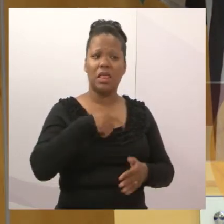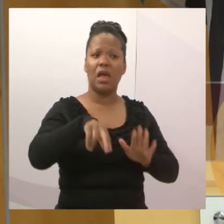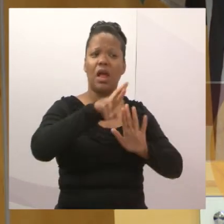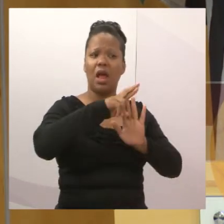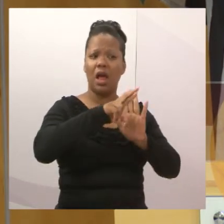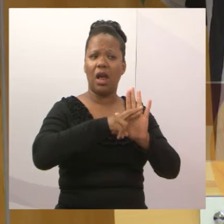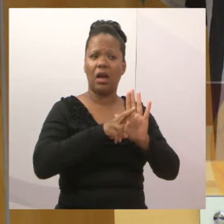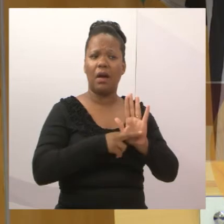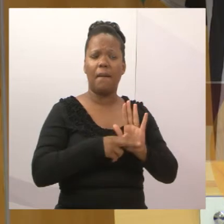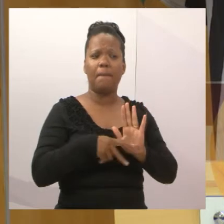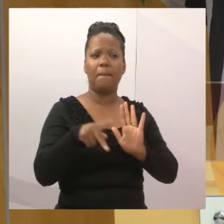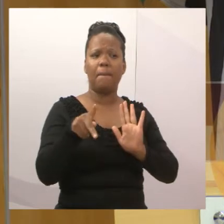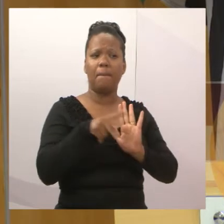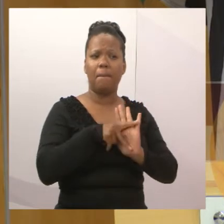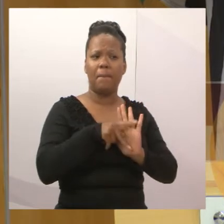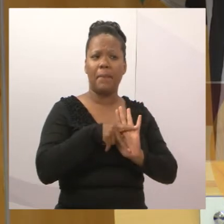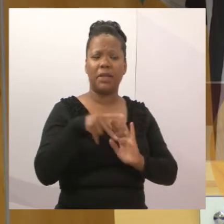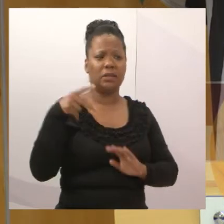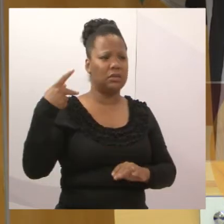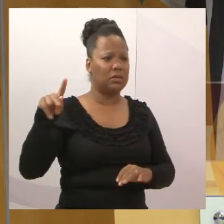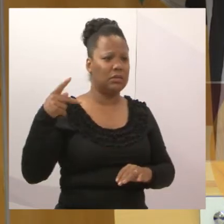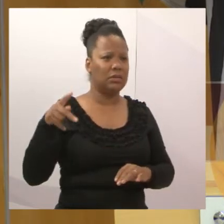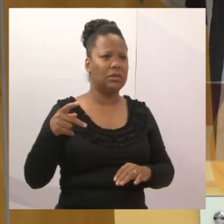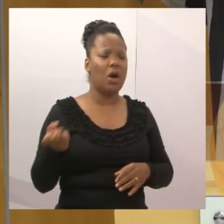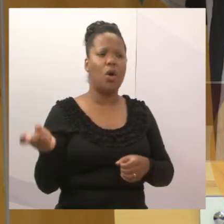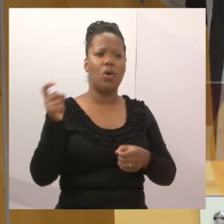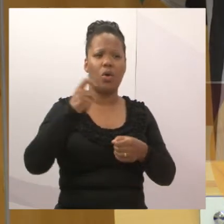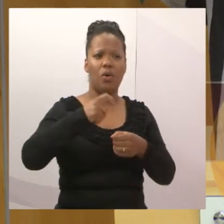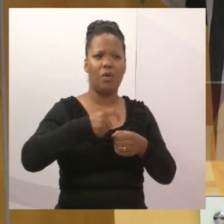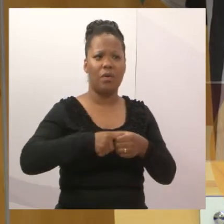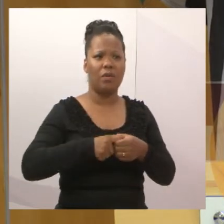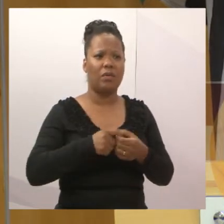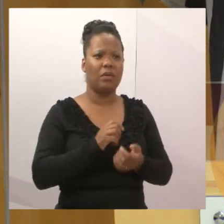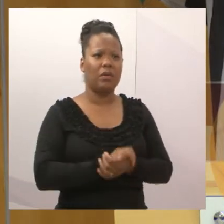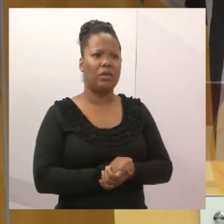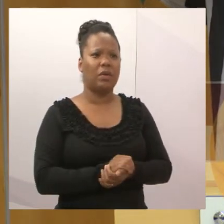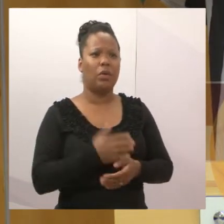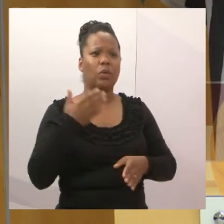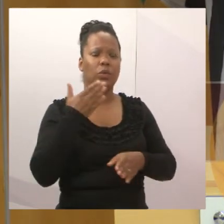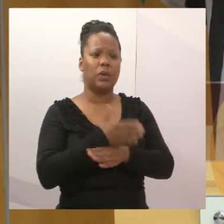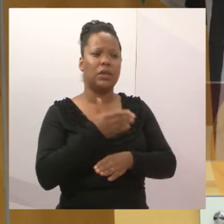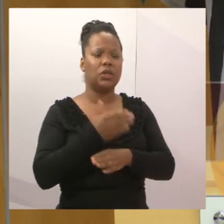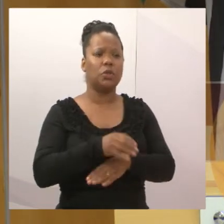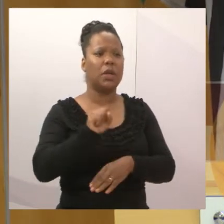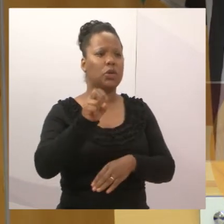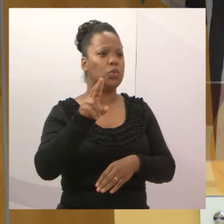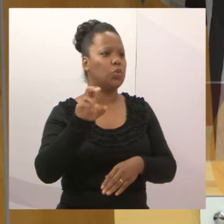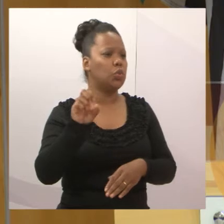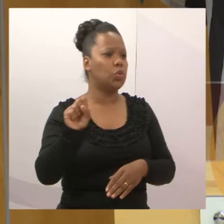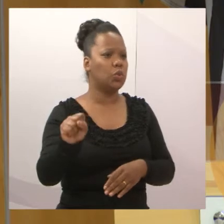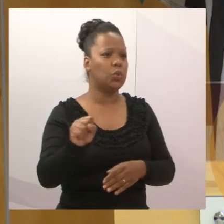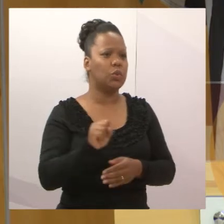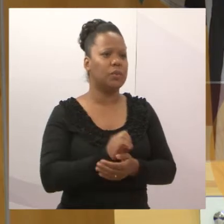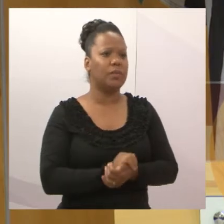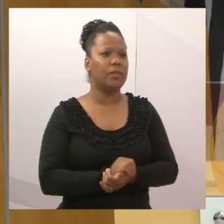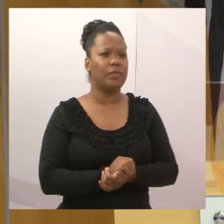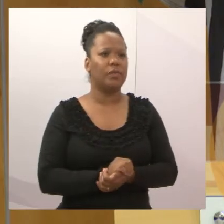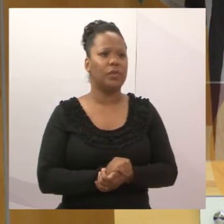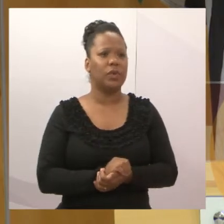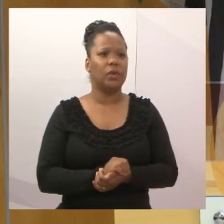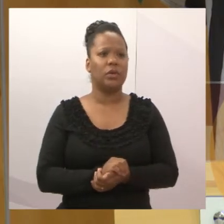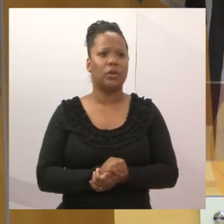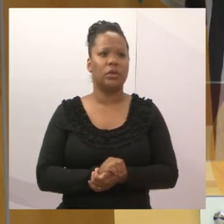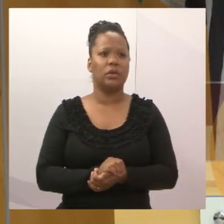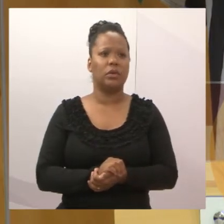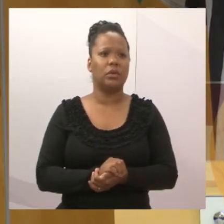vejo a arrecadação de convênio cobrindo todo o buraco do atendimento SUS. E para vocês terem uma ideia, só o